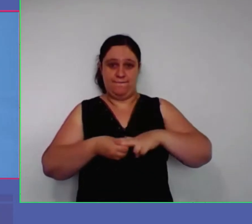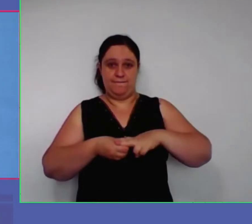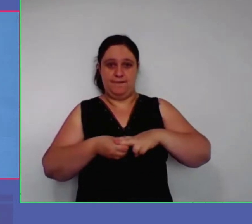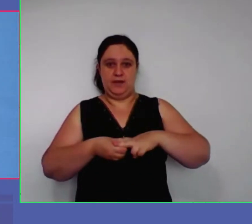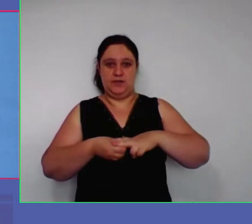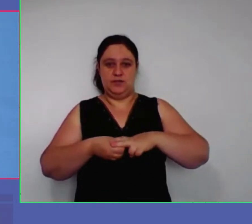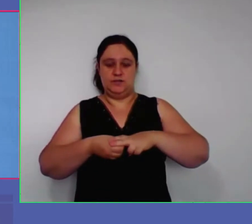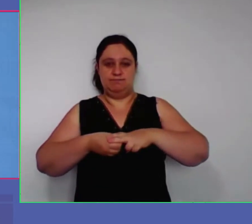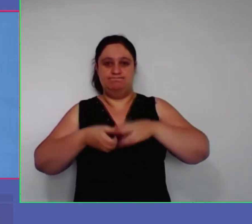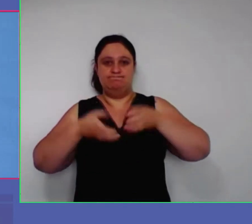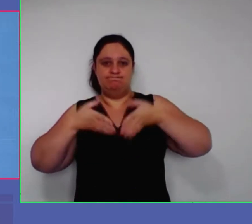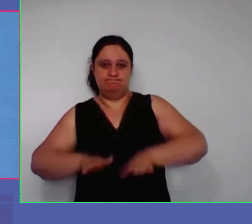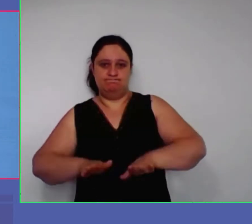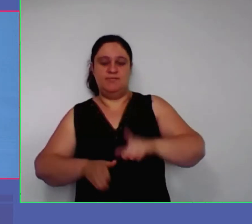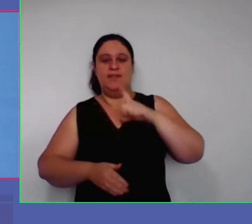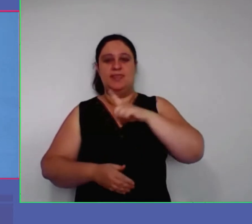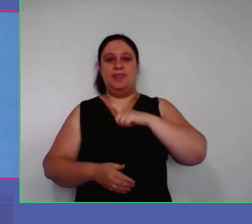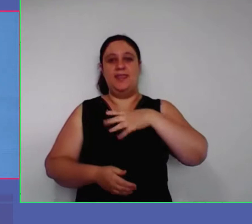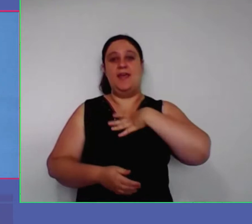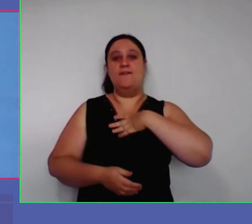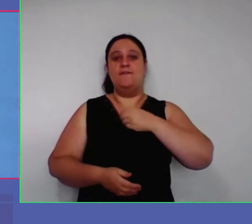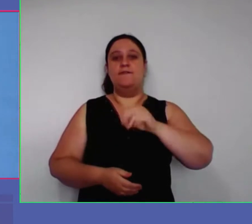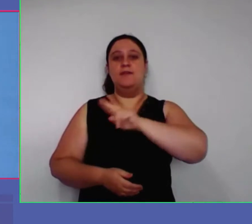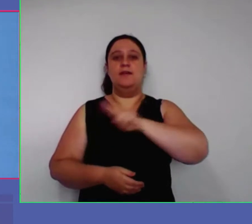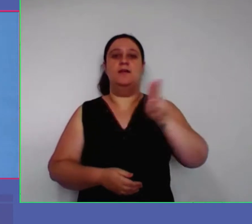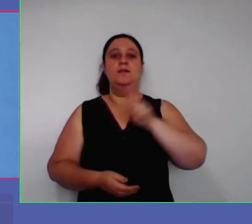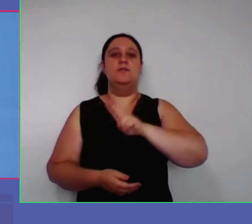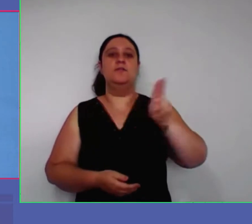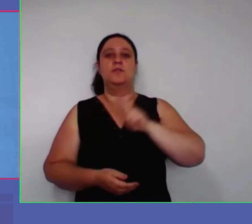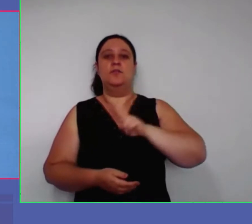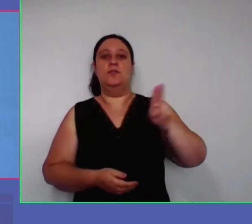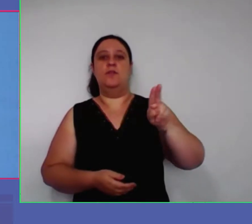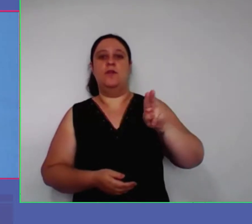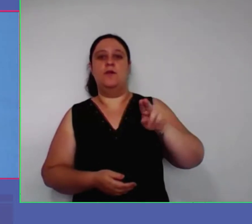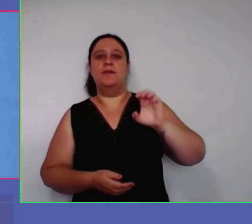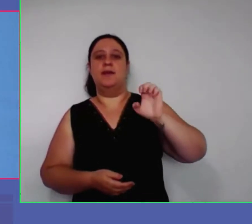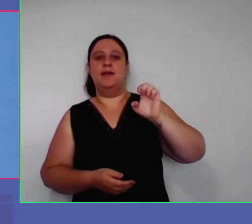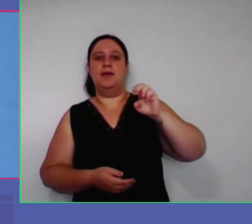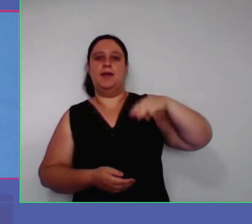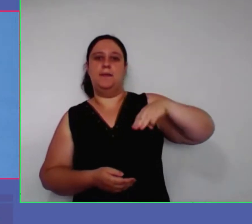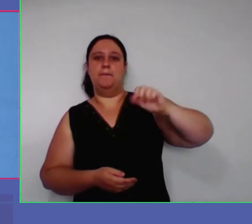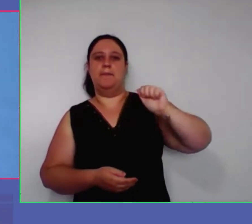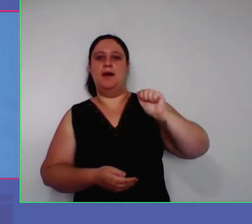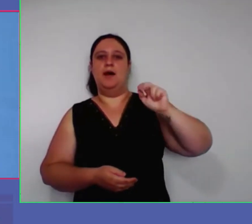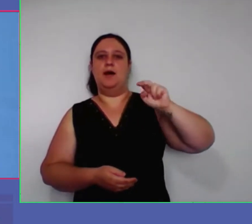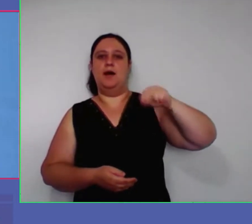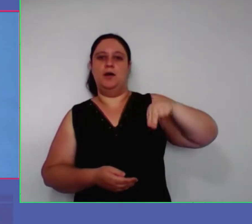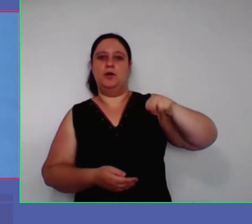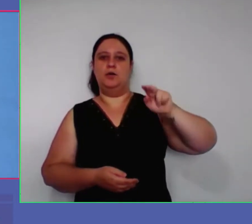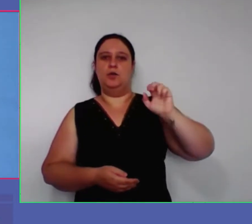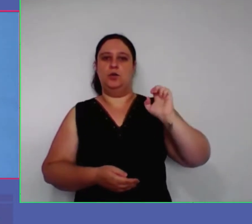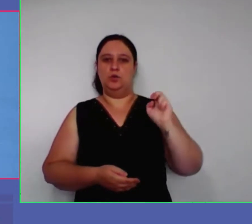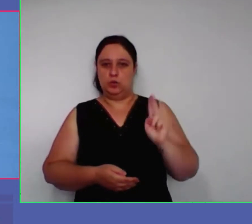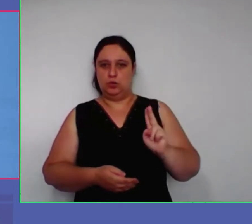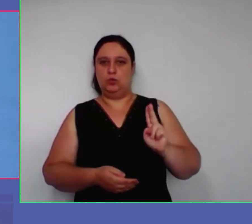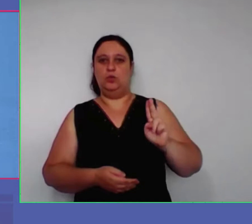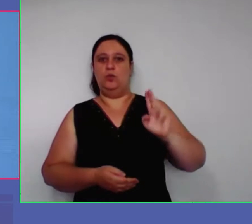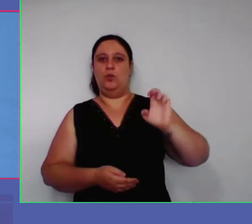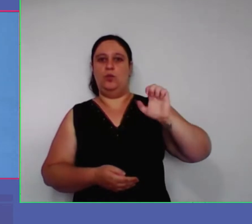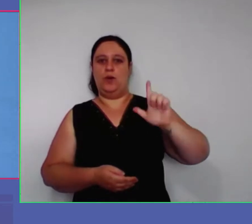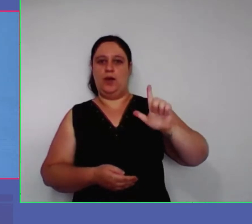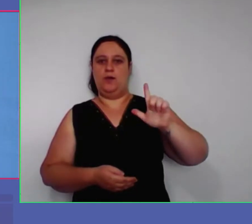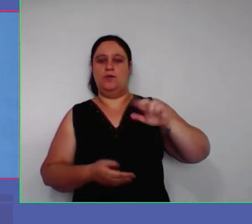um filho, e ele será chamado pelo nome de Emanuel, que quer dizer